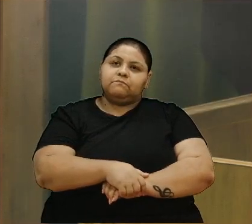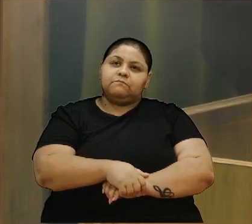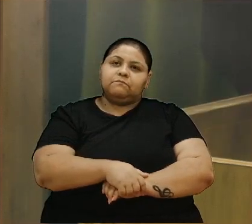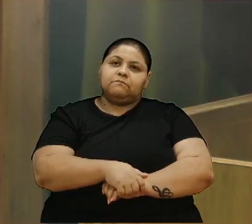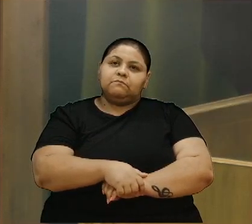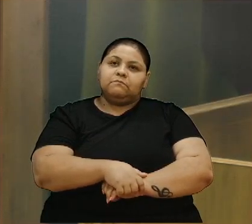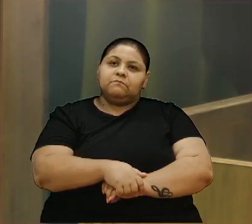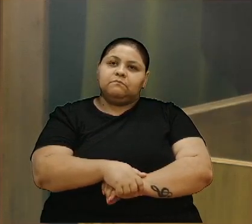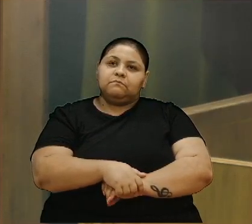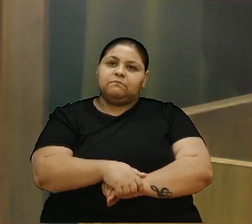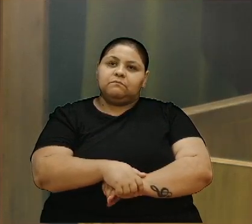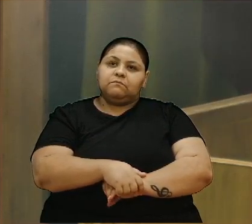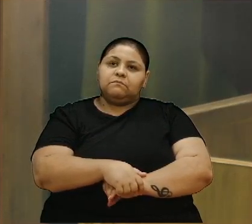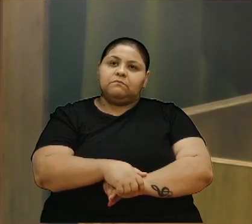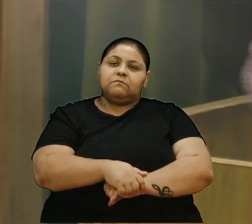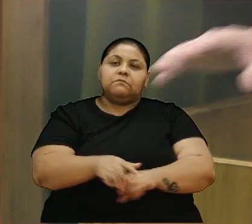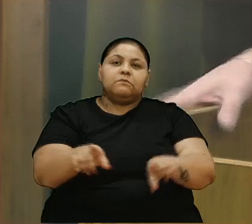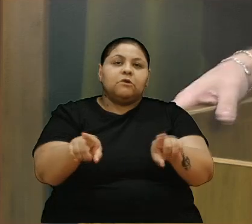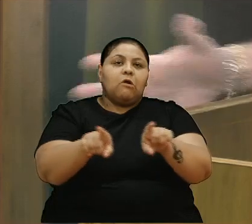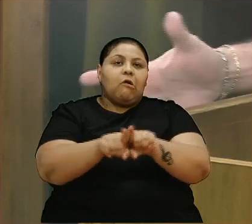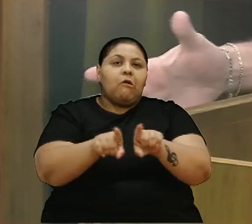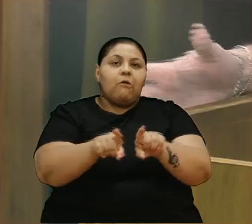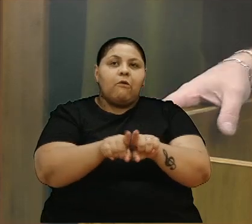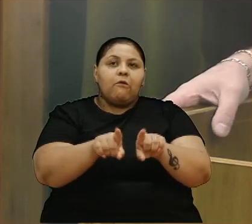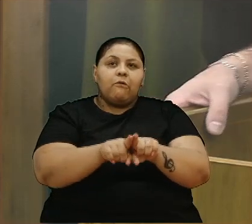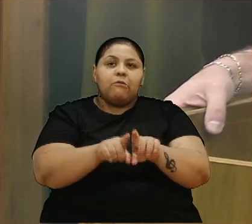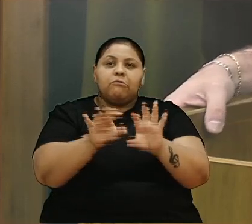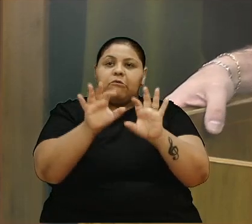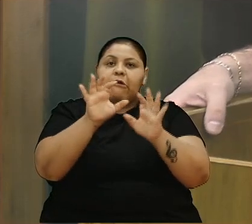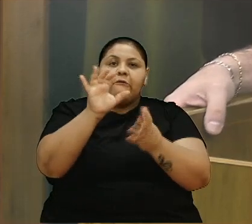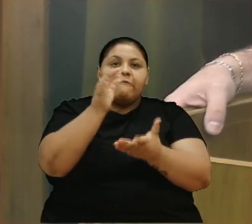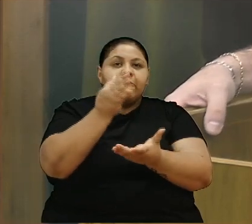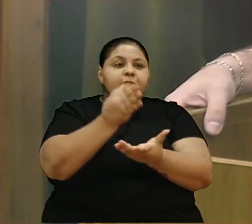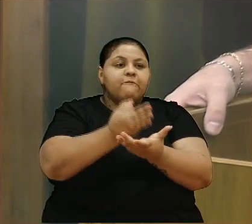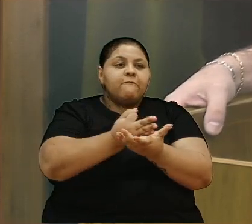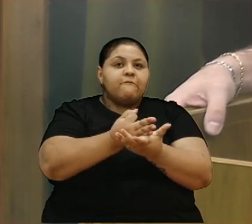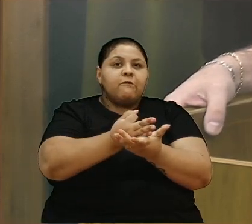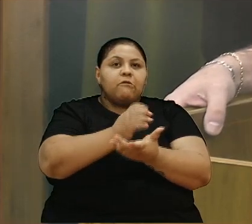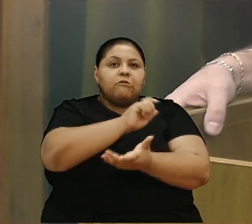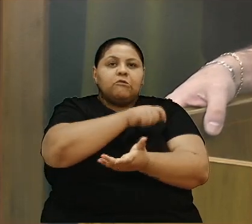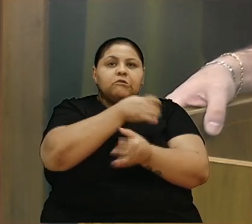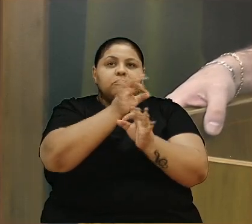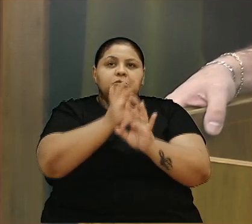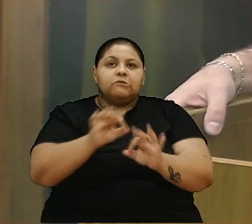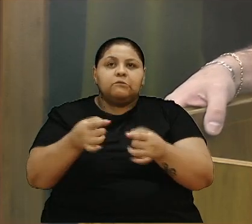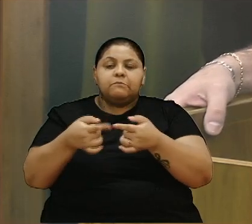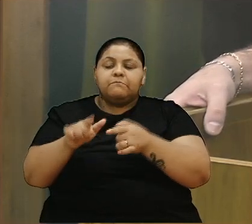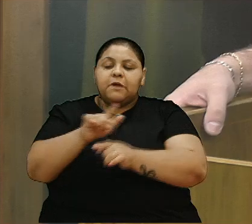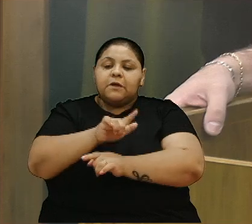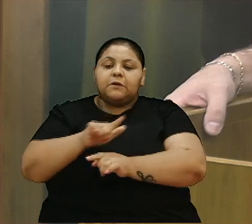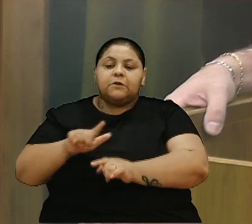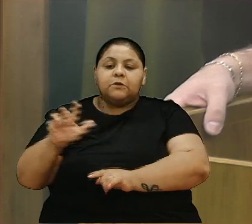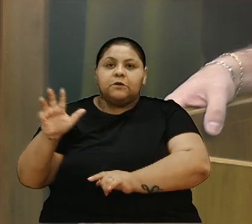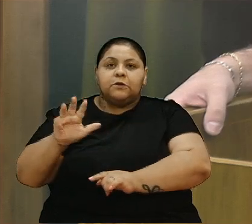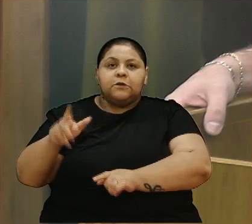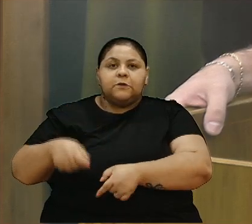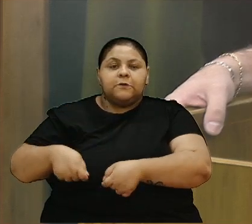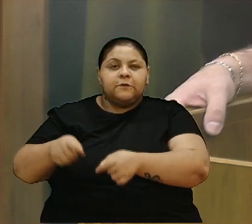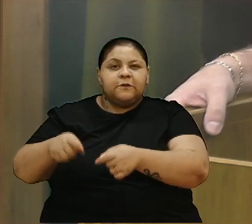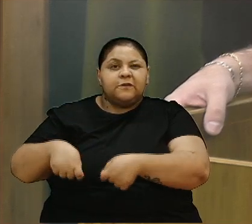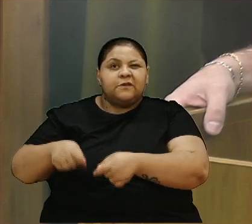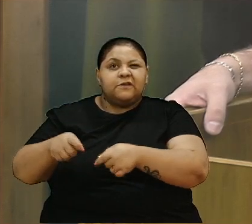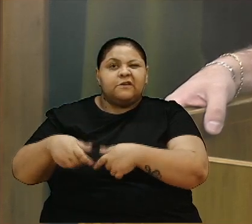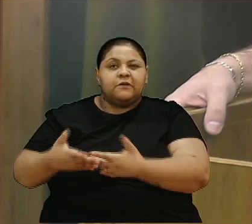Com austeridade fiscal. Simplesmente assim. Mas o governo Lula gasta centenas